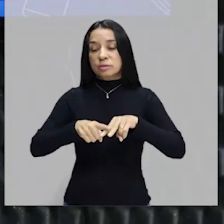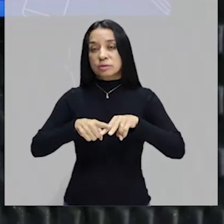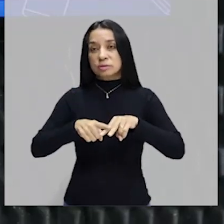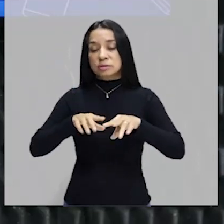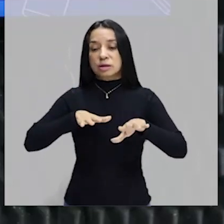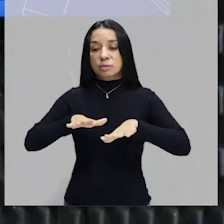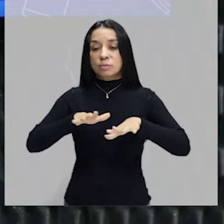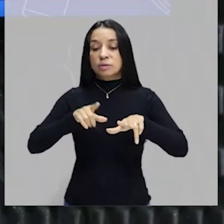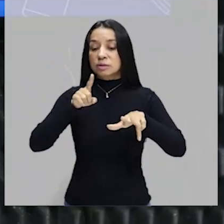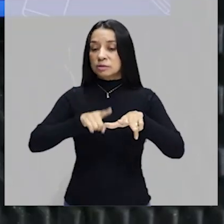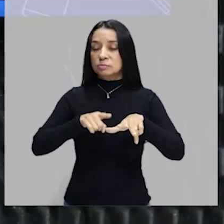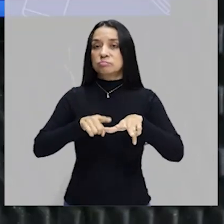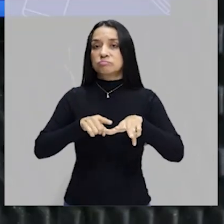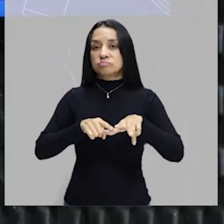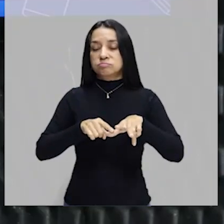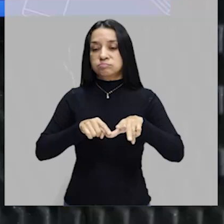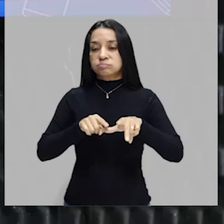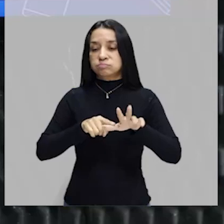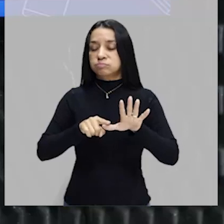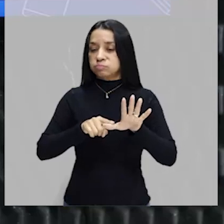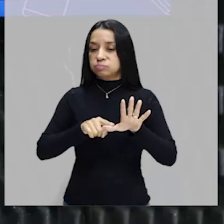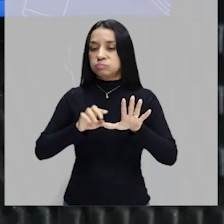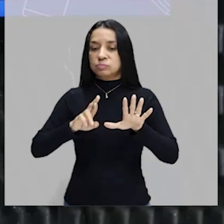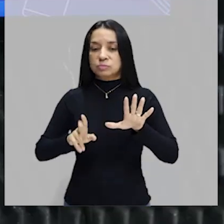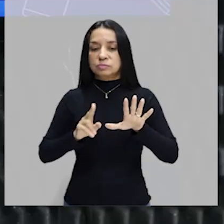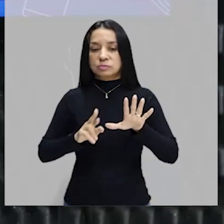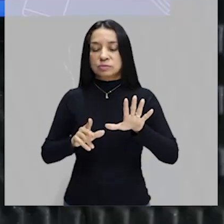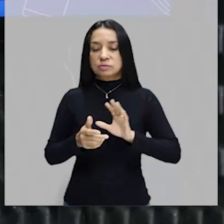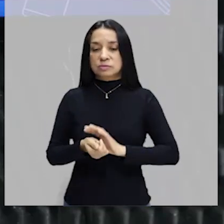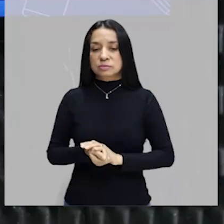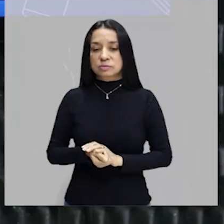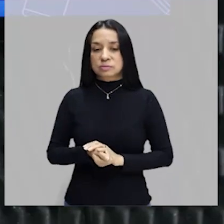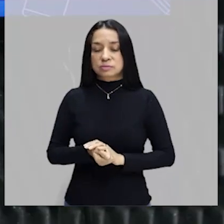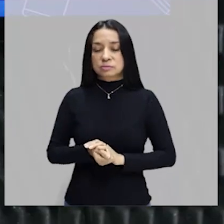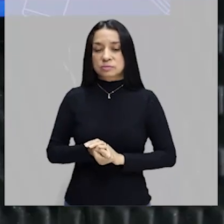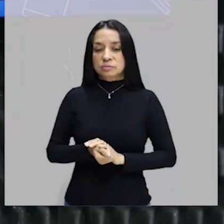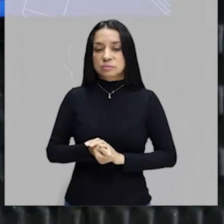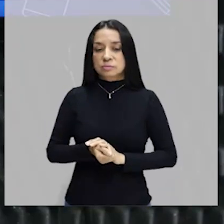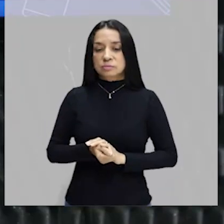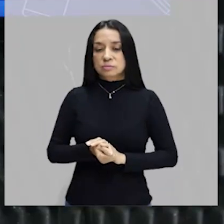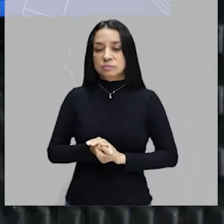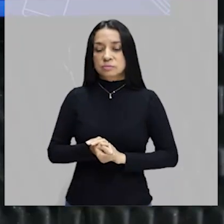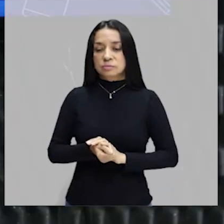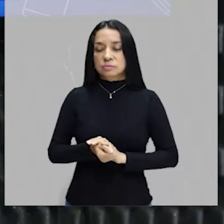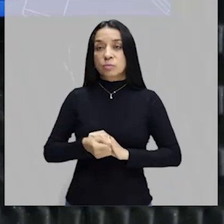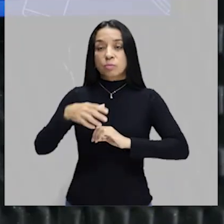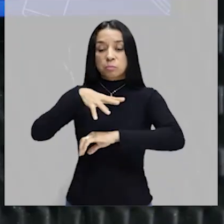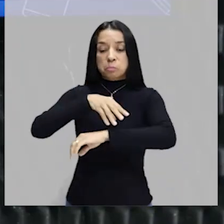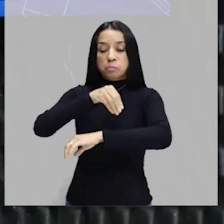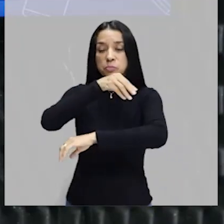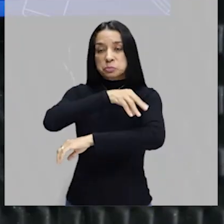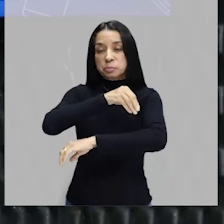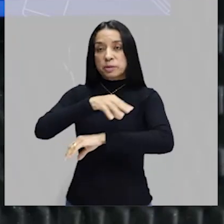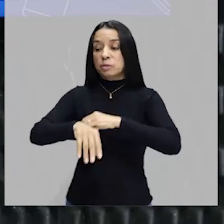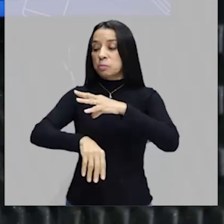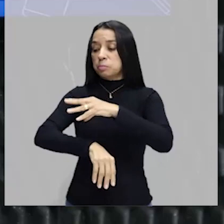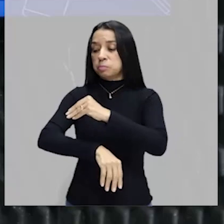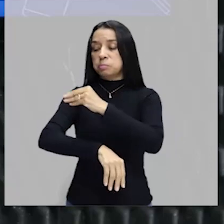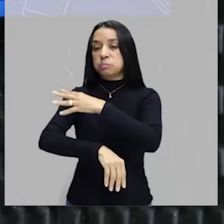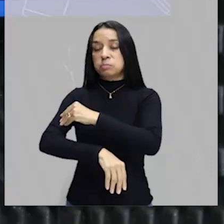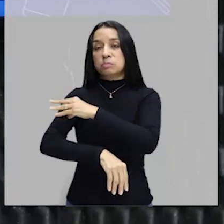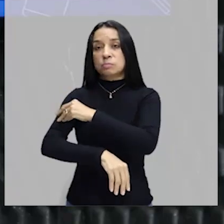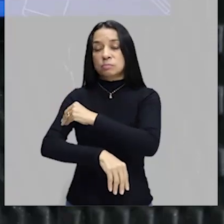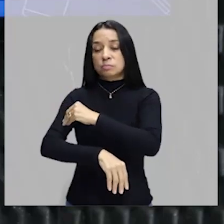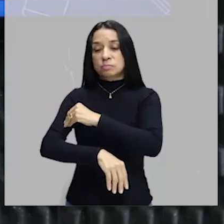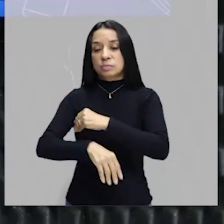primeiro dedo, tá? É diferente. A distribuição dos pelos. Com relação à distribuição dos pelos,